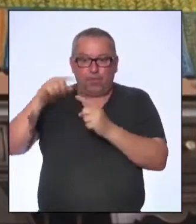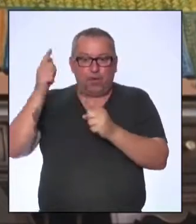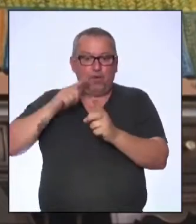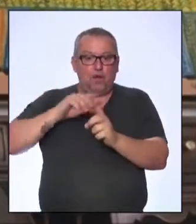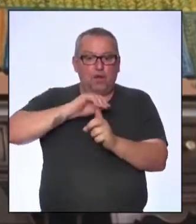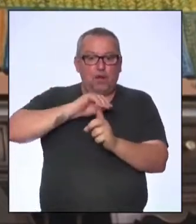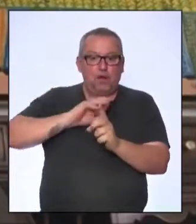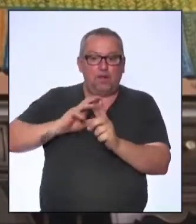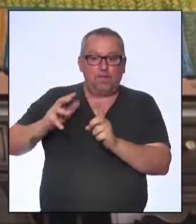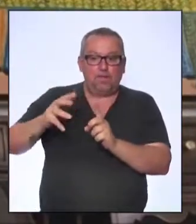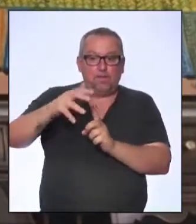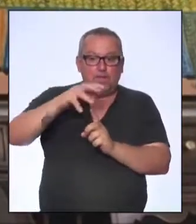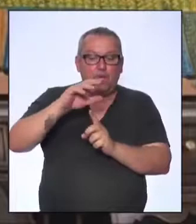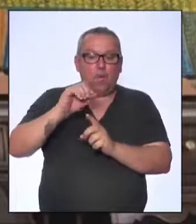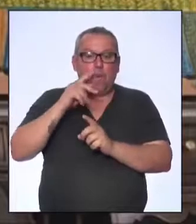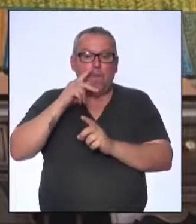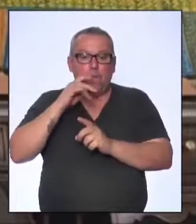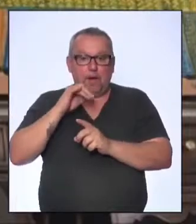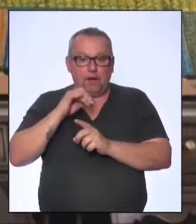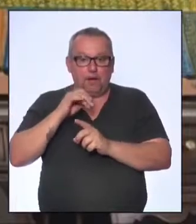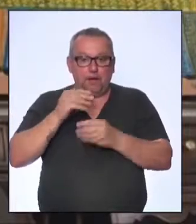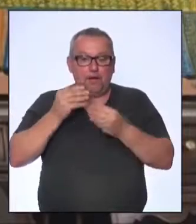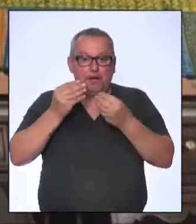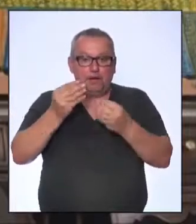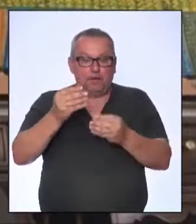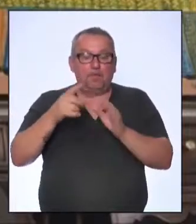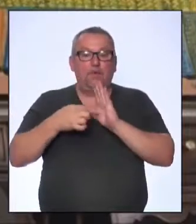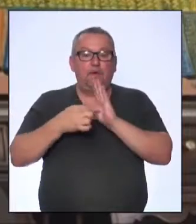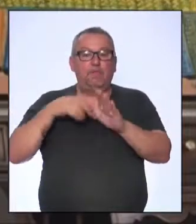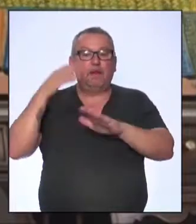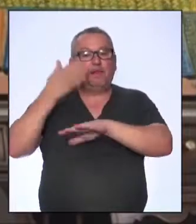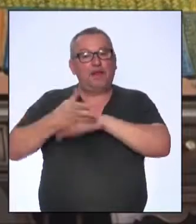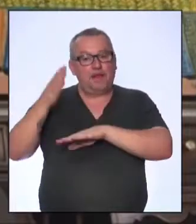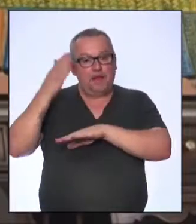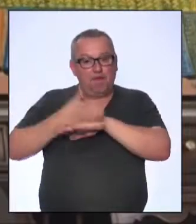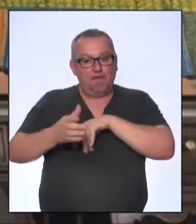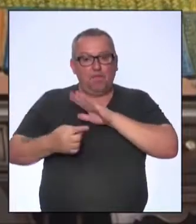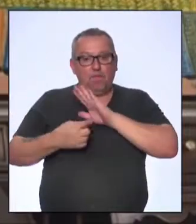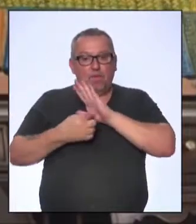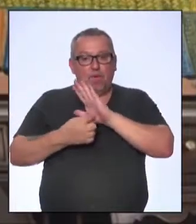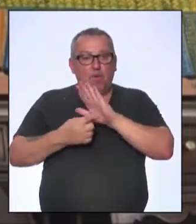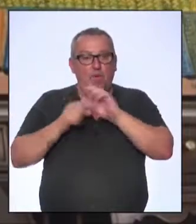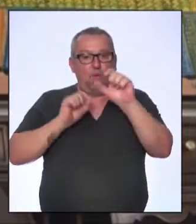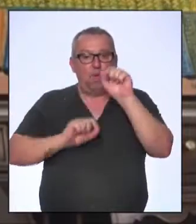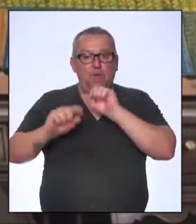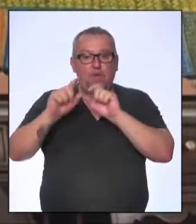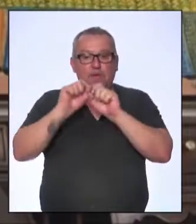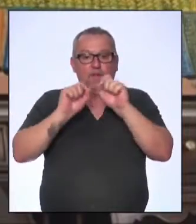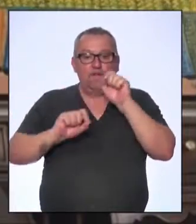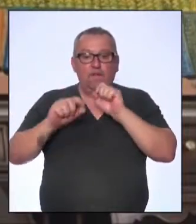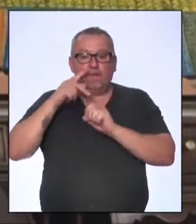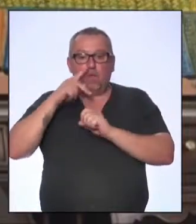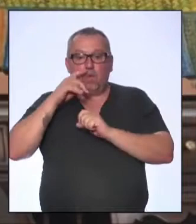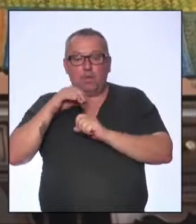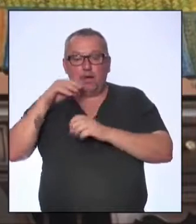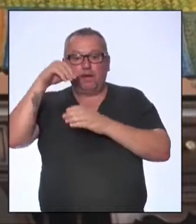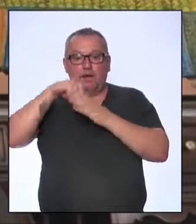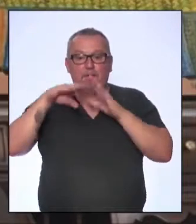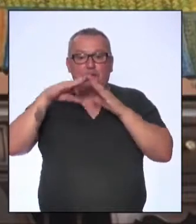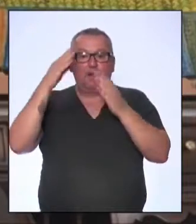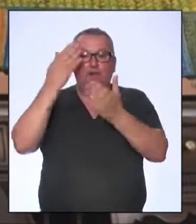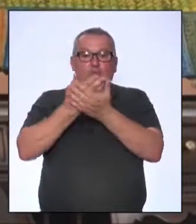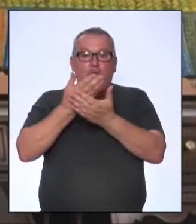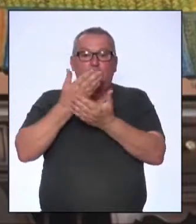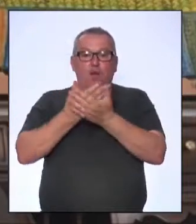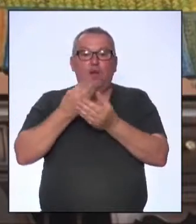algumas tarefas? E aí eu queria que você explicitasse um pouco o que você faz com os pais dentro da escola, como